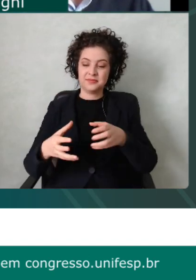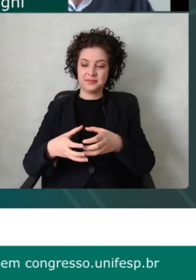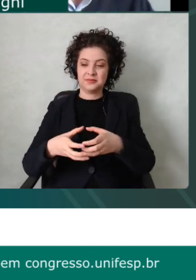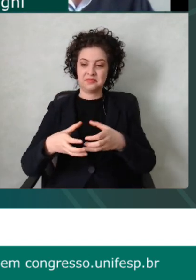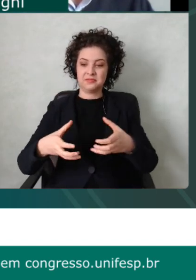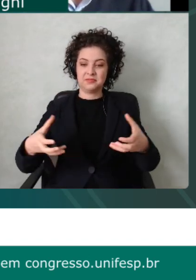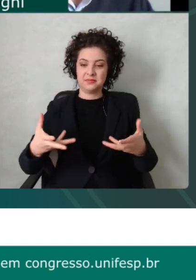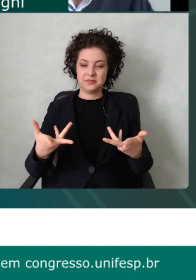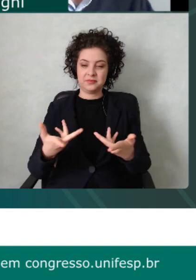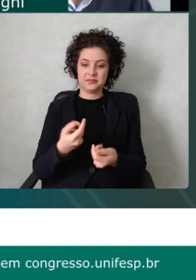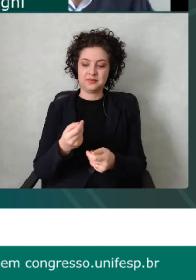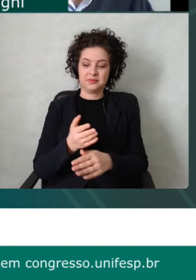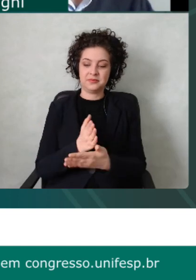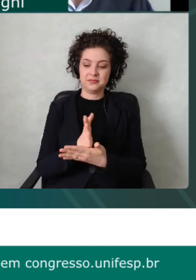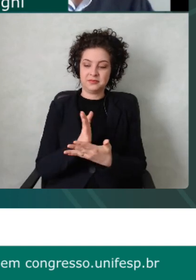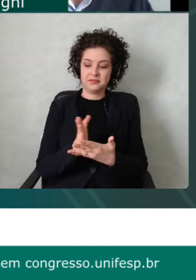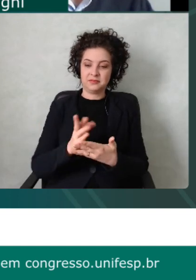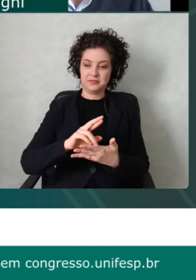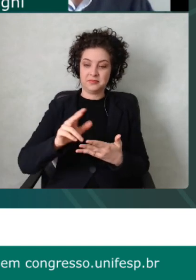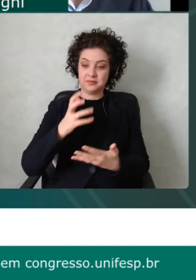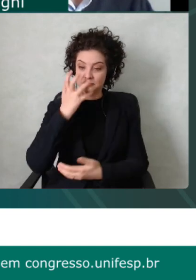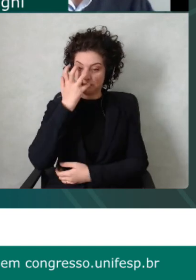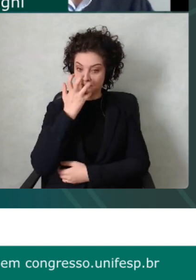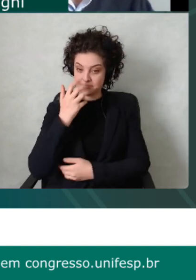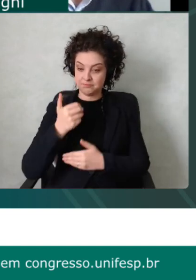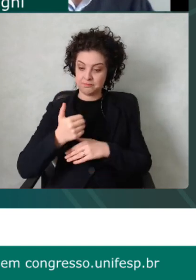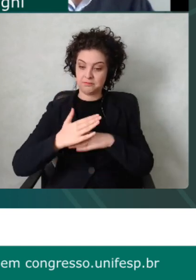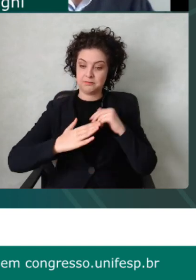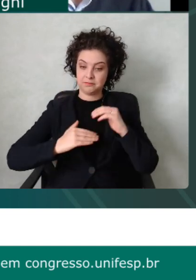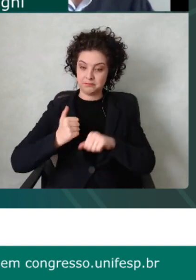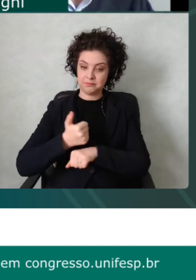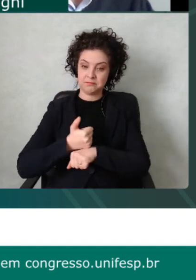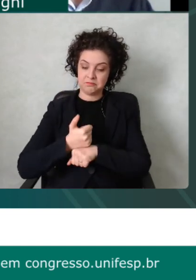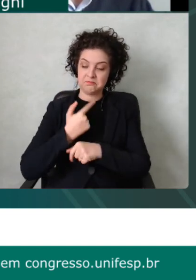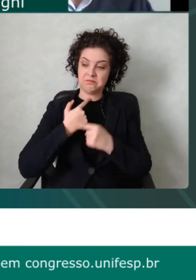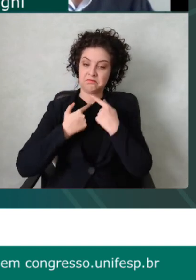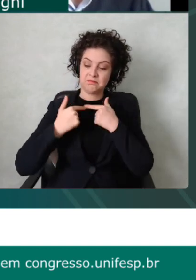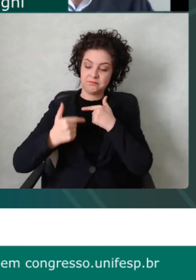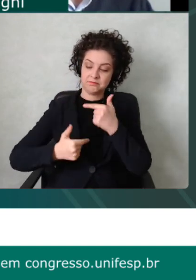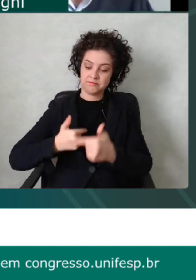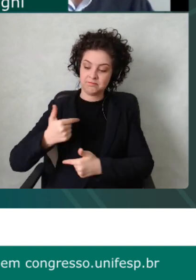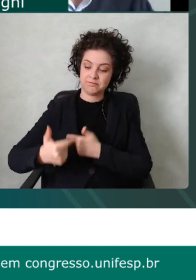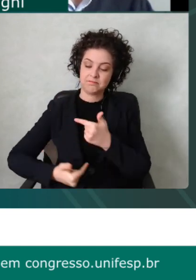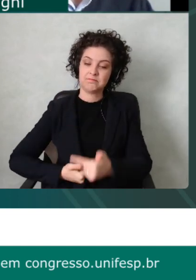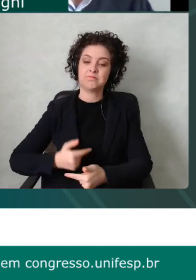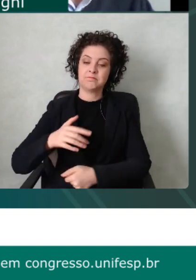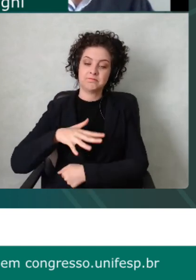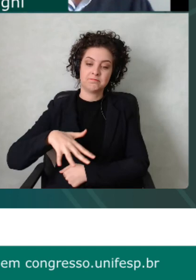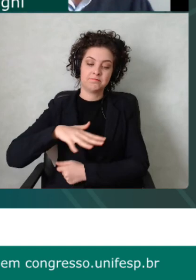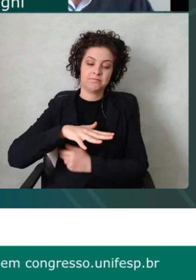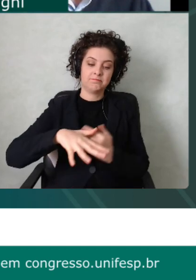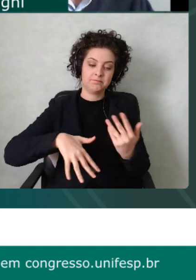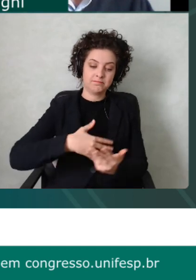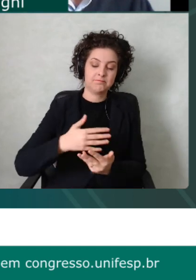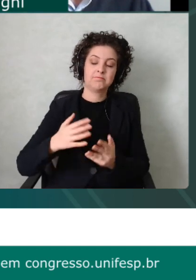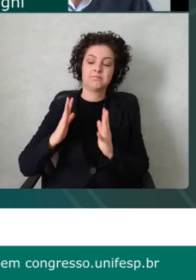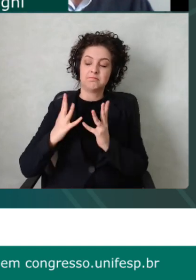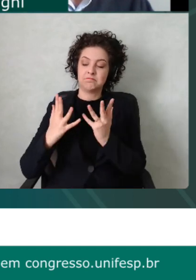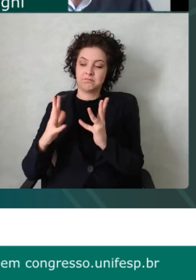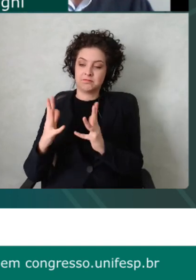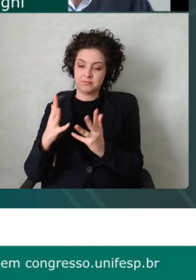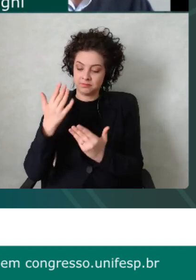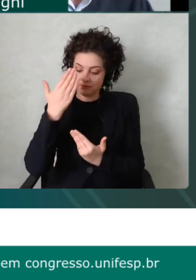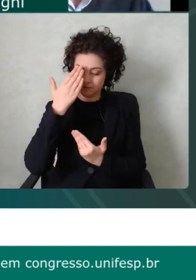multiprofissional, de gente séria, que está trabalhando com vontade, né, no meio desse caminho. Então, muito obrigado mesmo. A